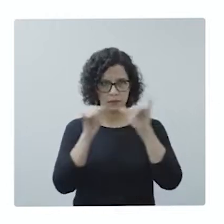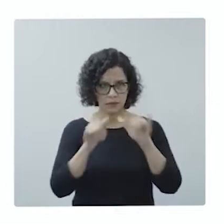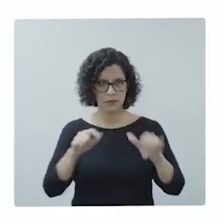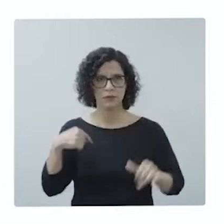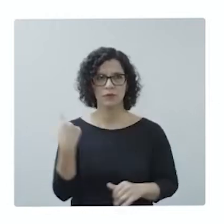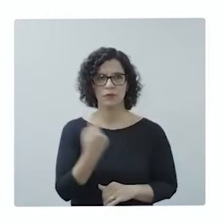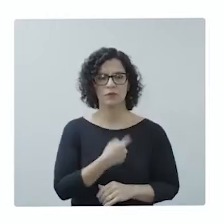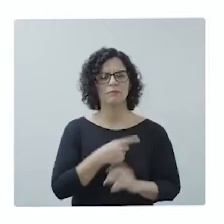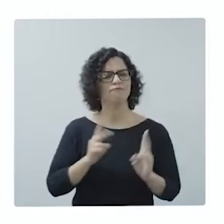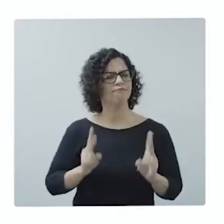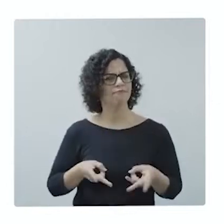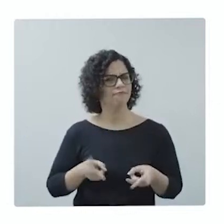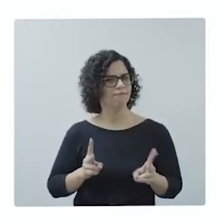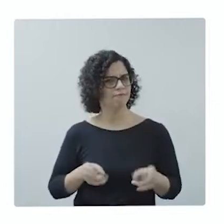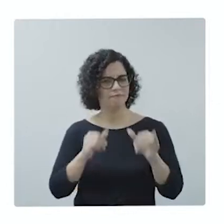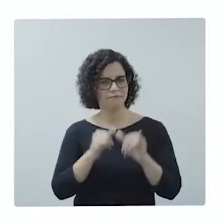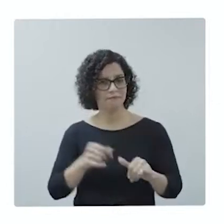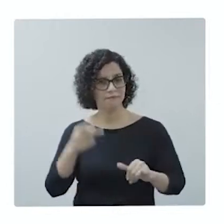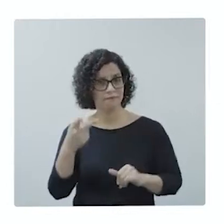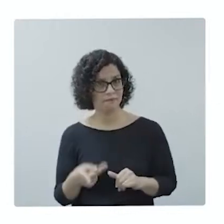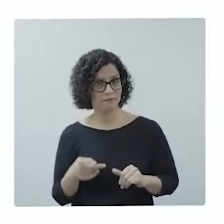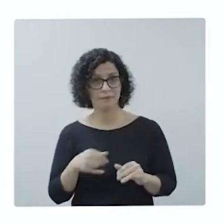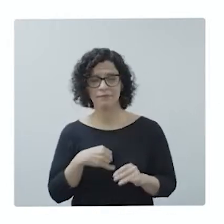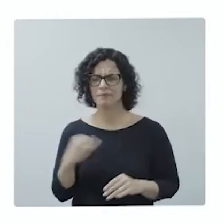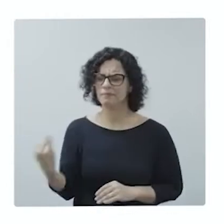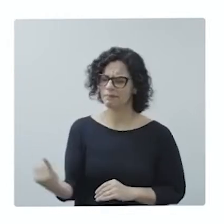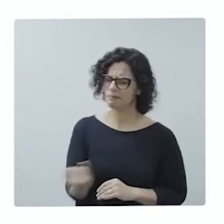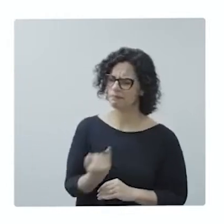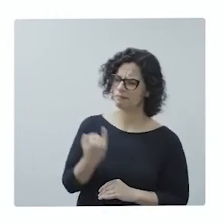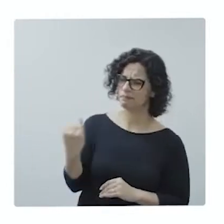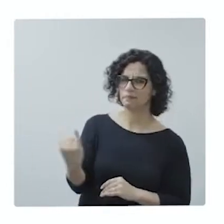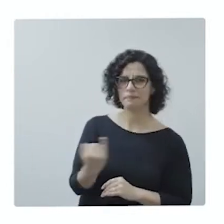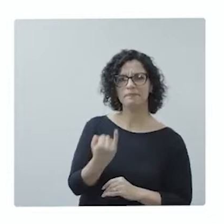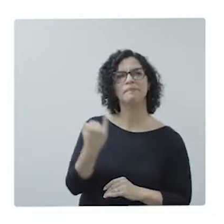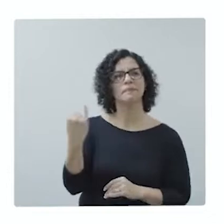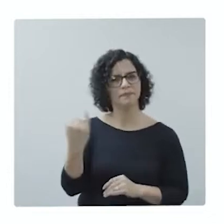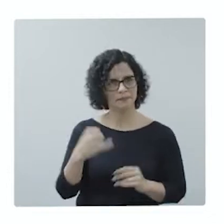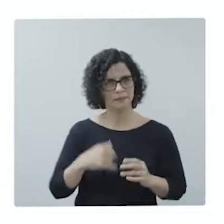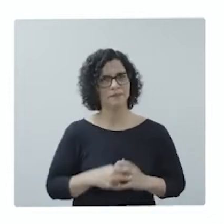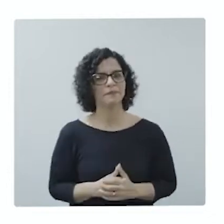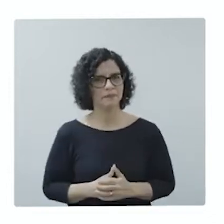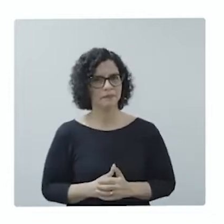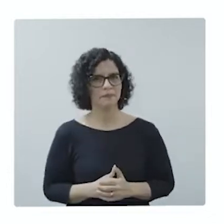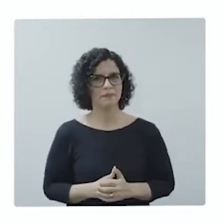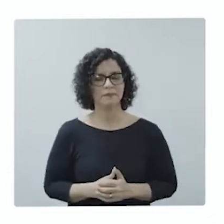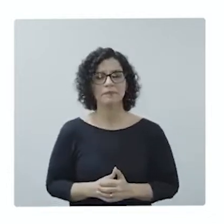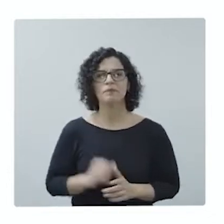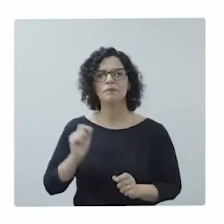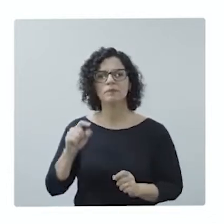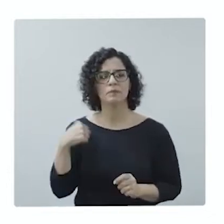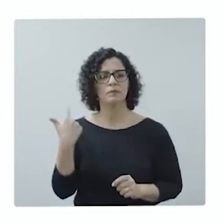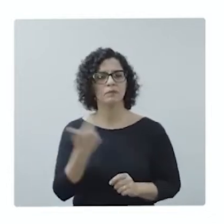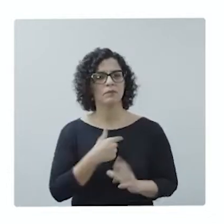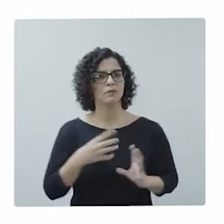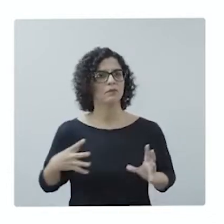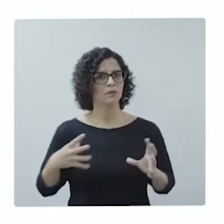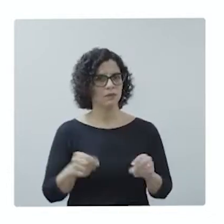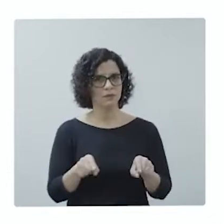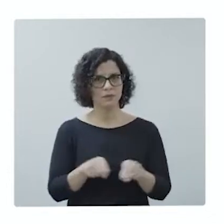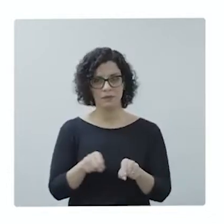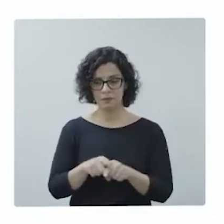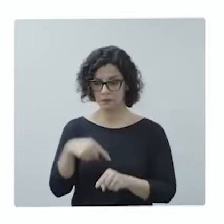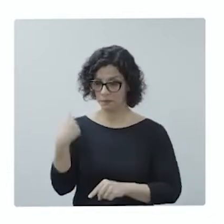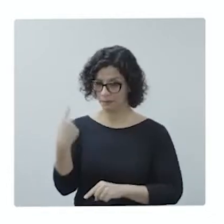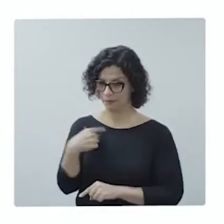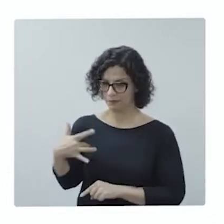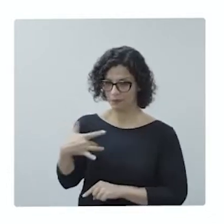que nós sempre damos aqui, muito importante para todos nós, para a